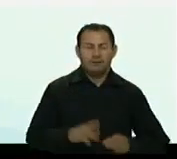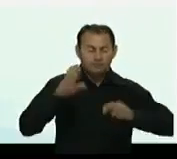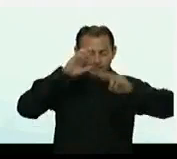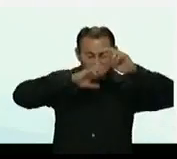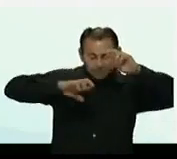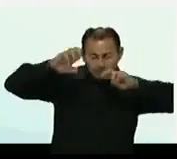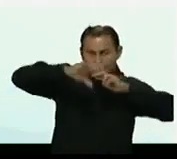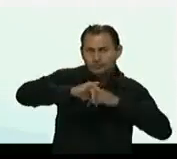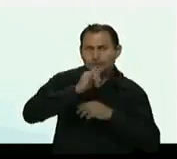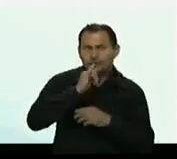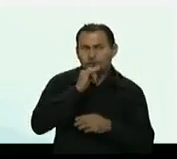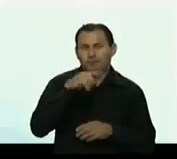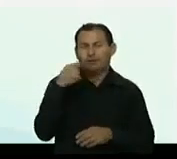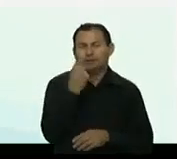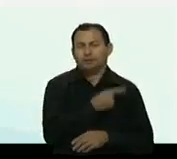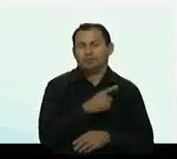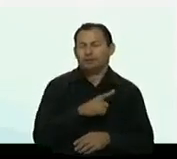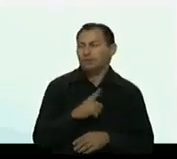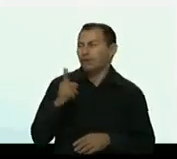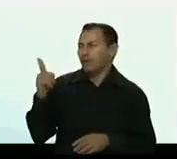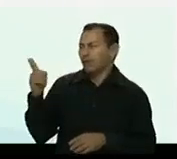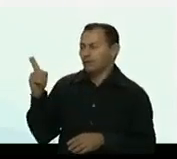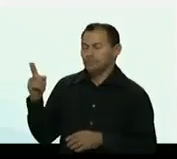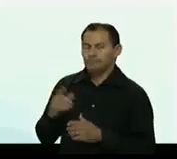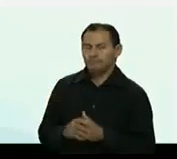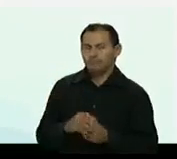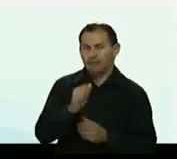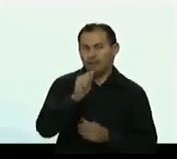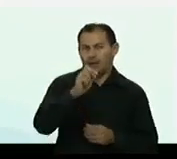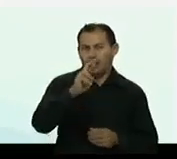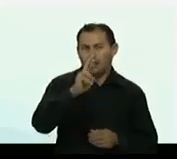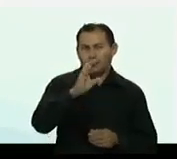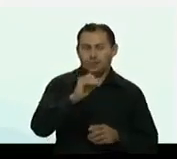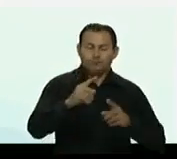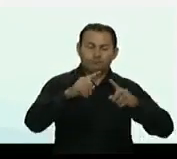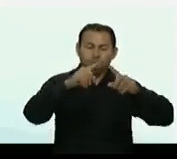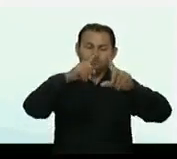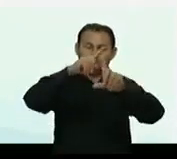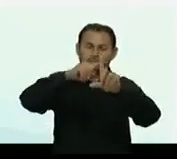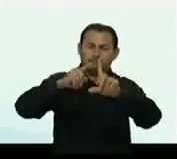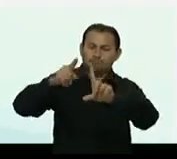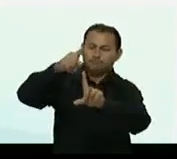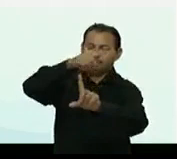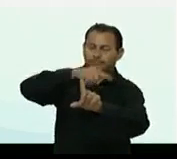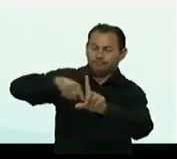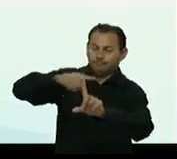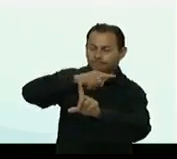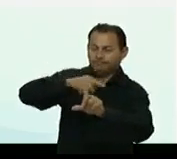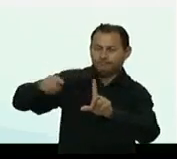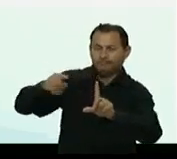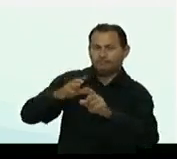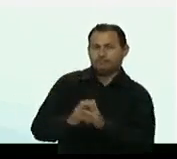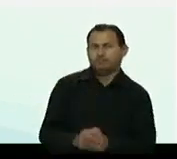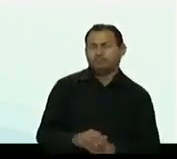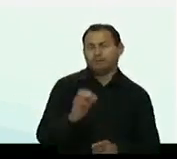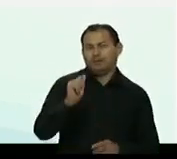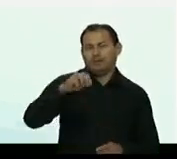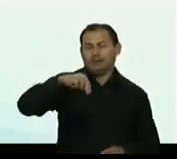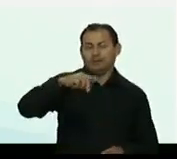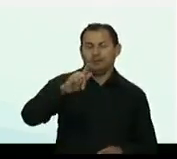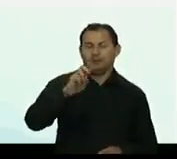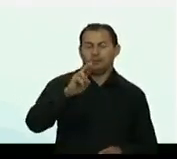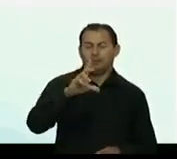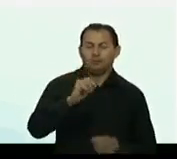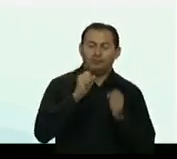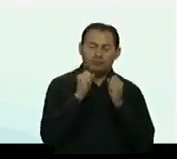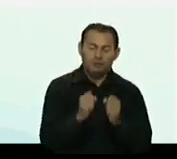Analisando aqui, por exemplo, nós temos este arco e nós temos aqui o ângulo central dele. O ângulo ele pode